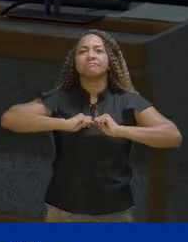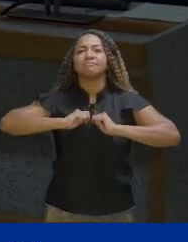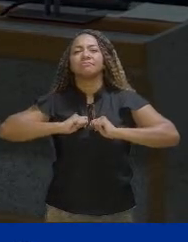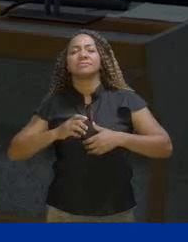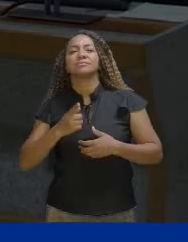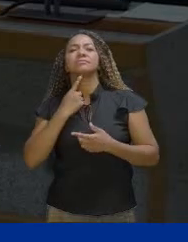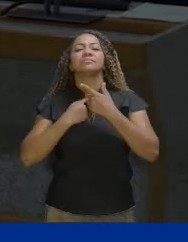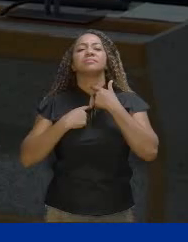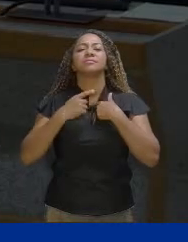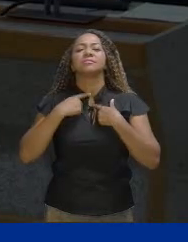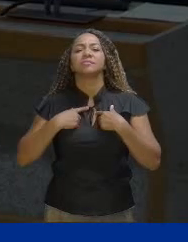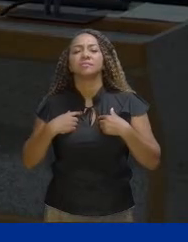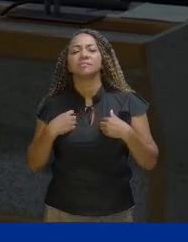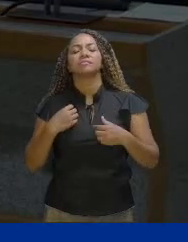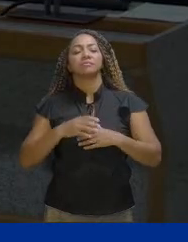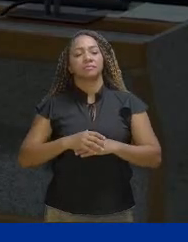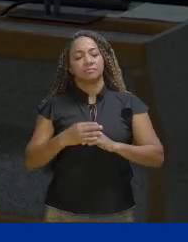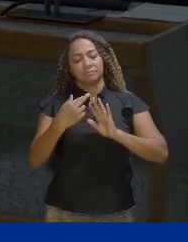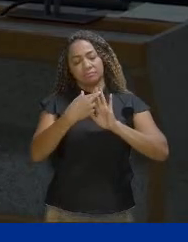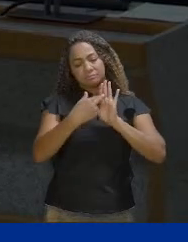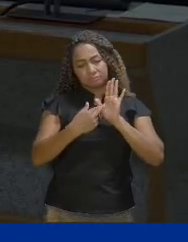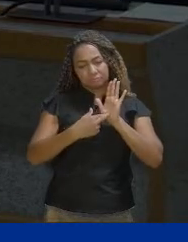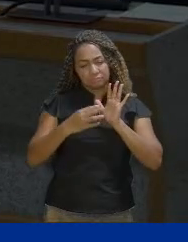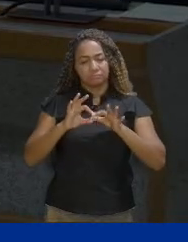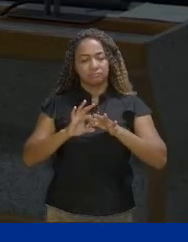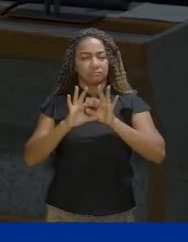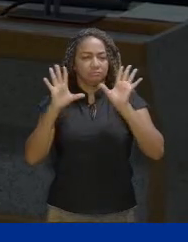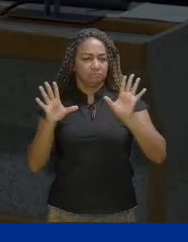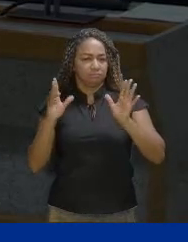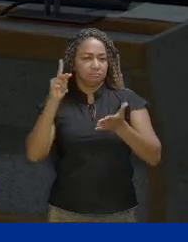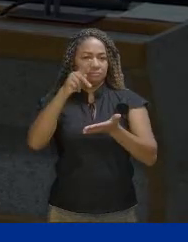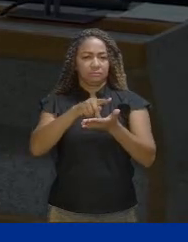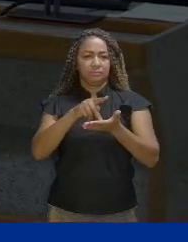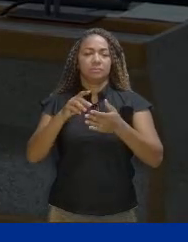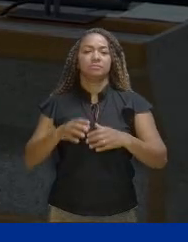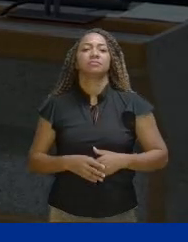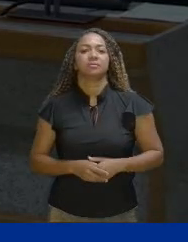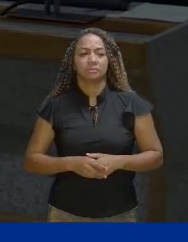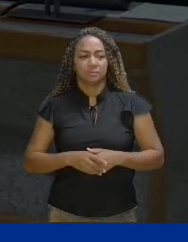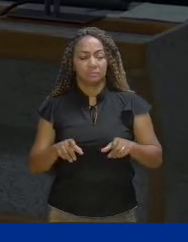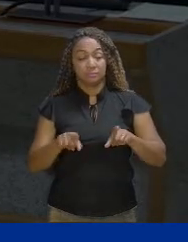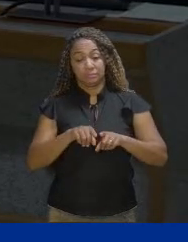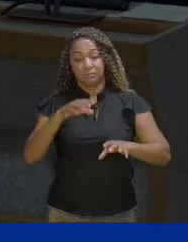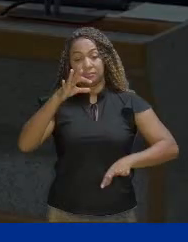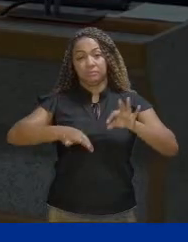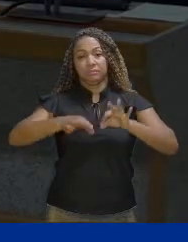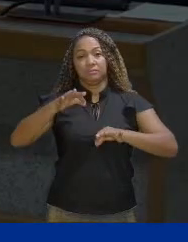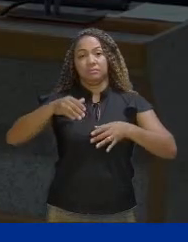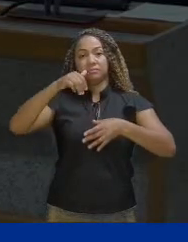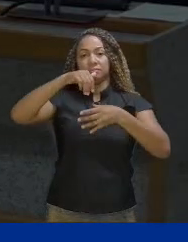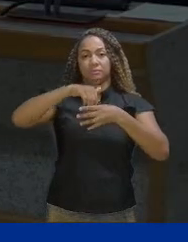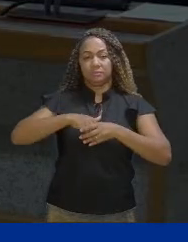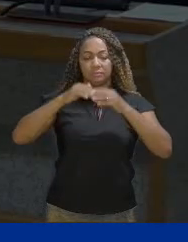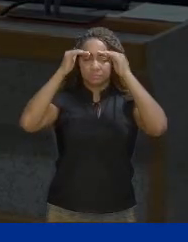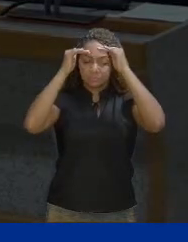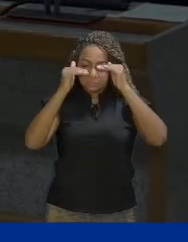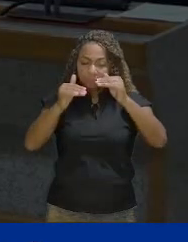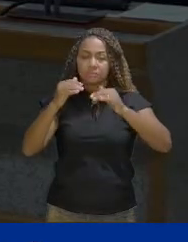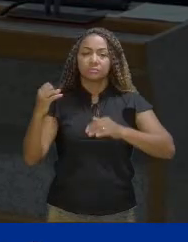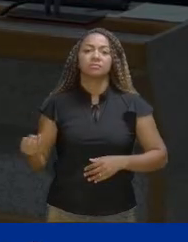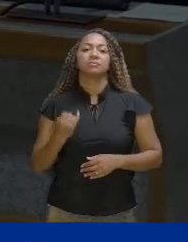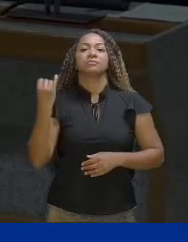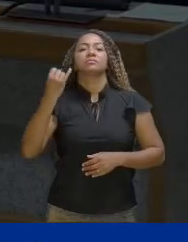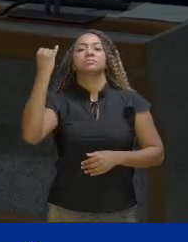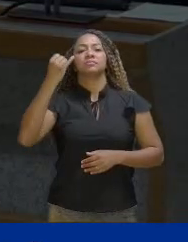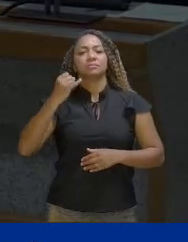estabelecer um regime institucional democrático pleno e efetivo. Aliás, a Justiça Eleitoral cumpre um importante